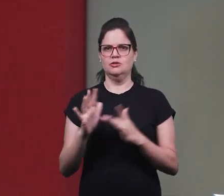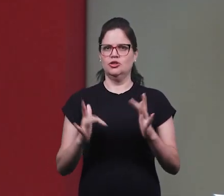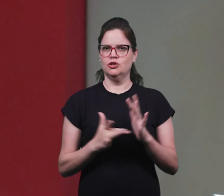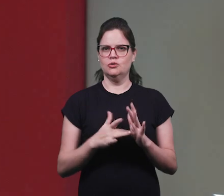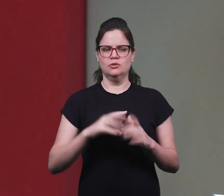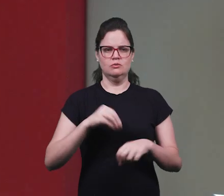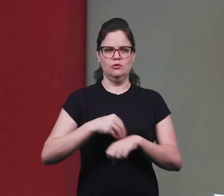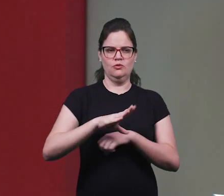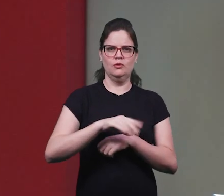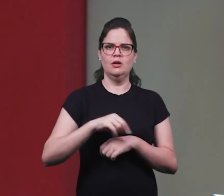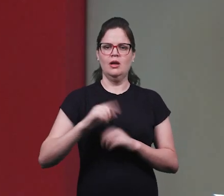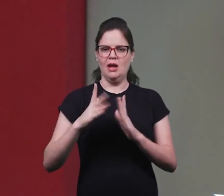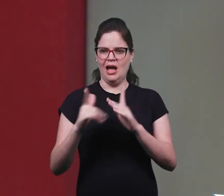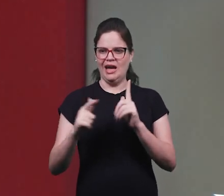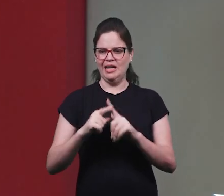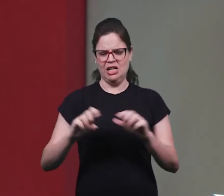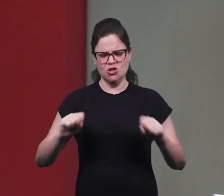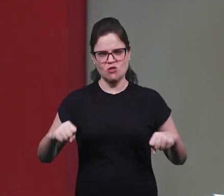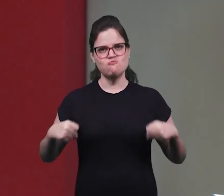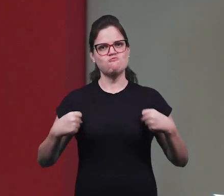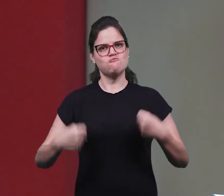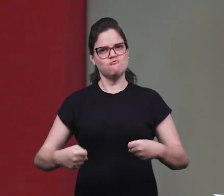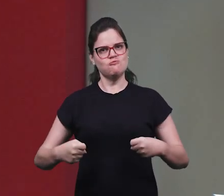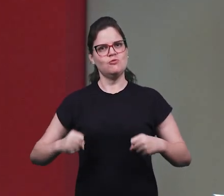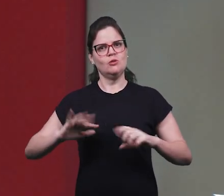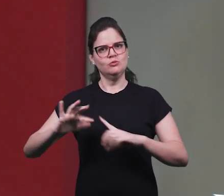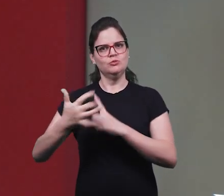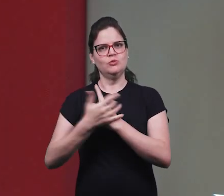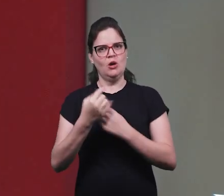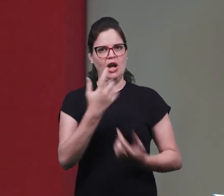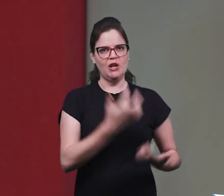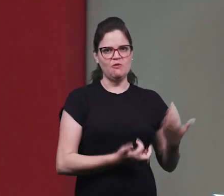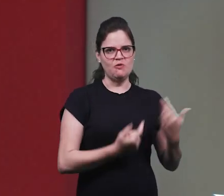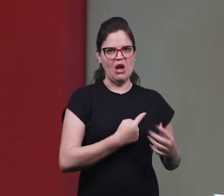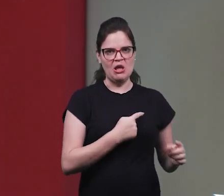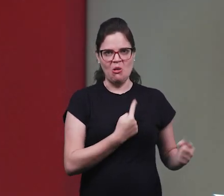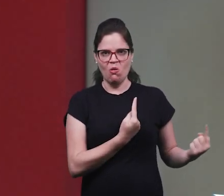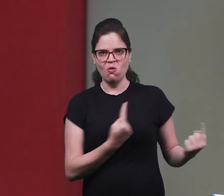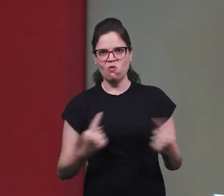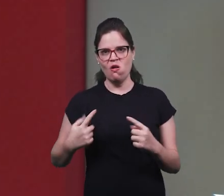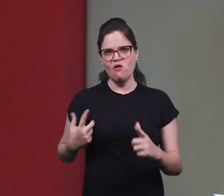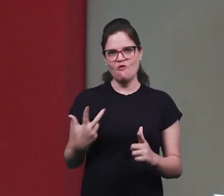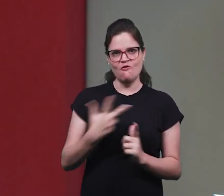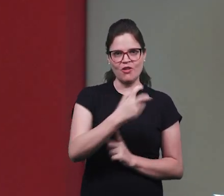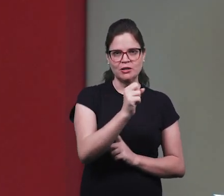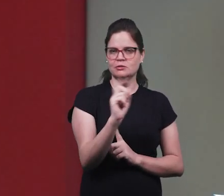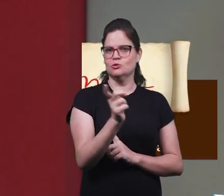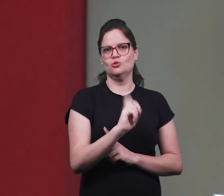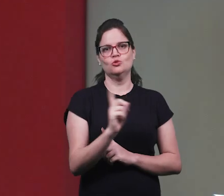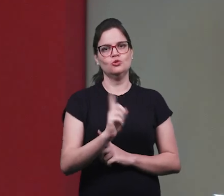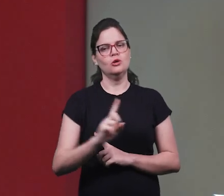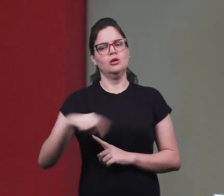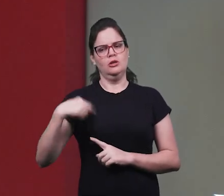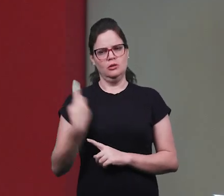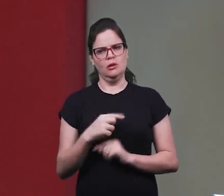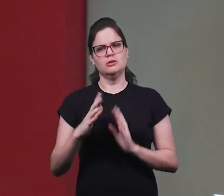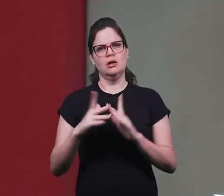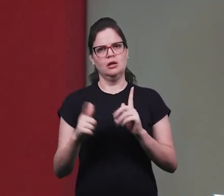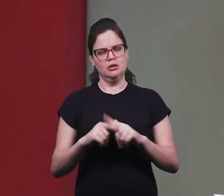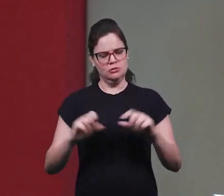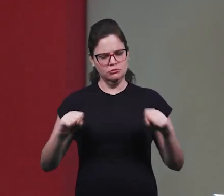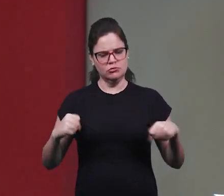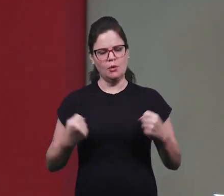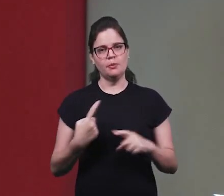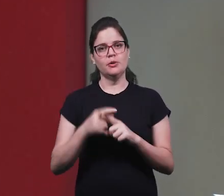igreja. Há uma oposição, vai existir sempre. Às vezes o irmão enfrenta oposição no seu local de trabalho, na sua vida diária. A oposição vai